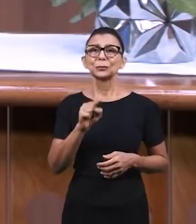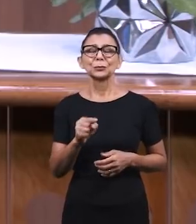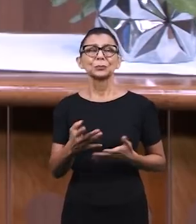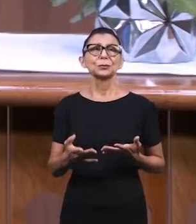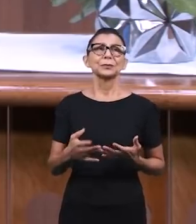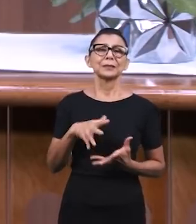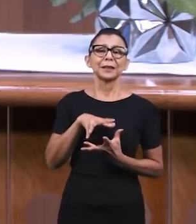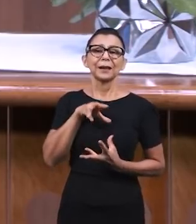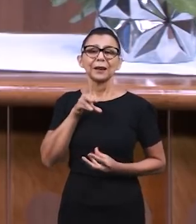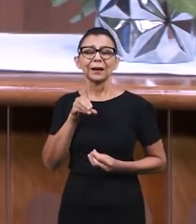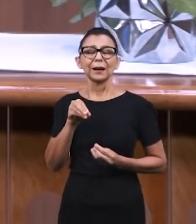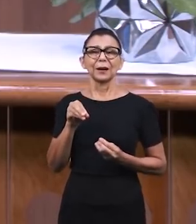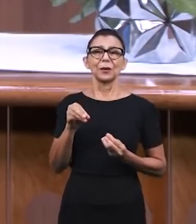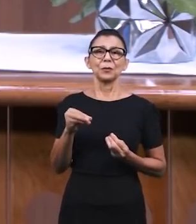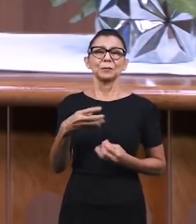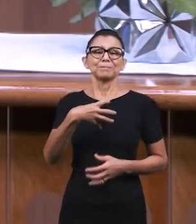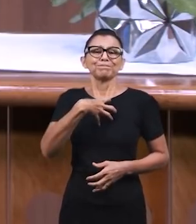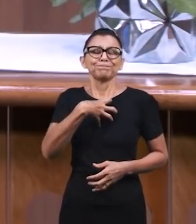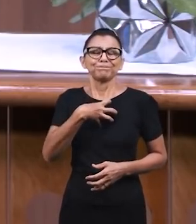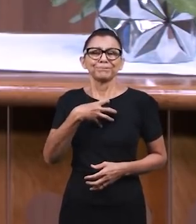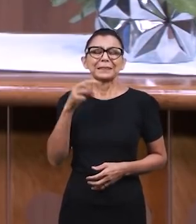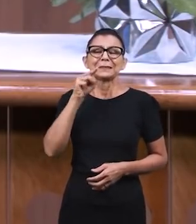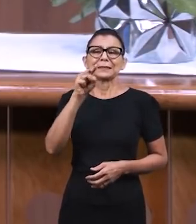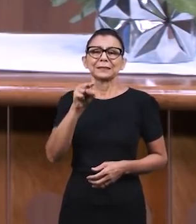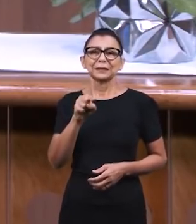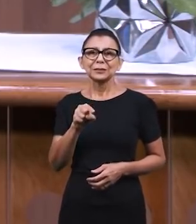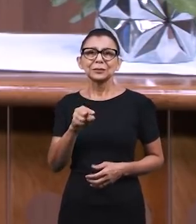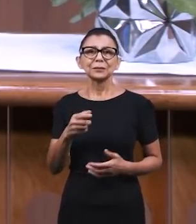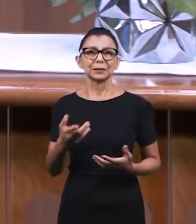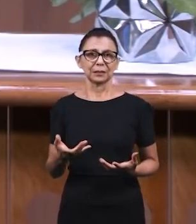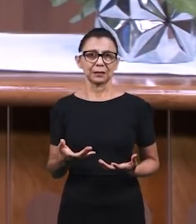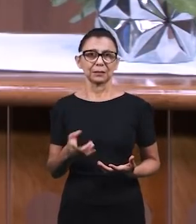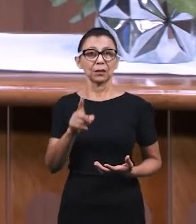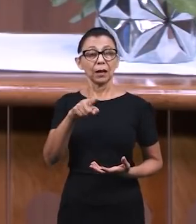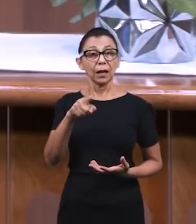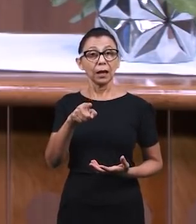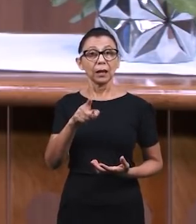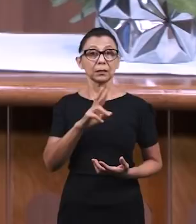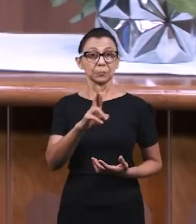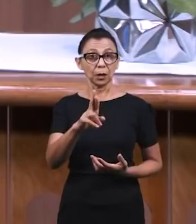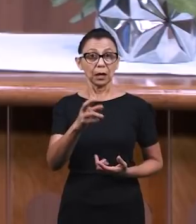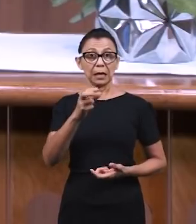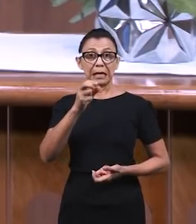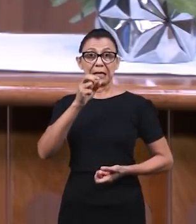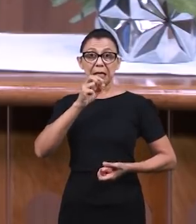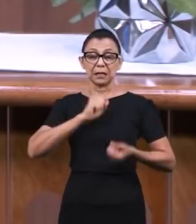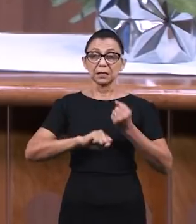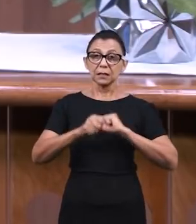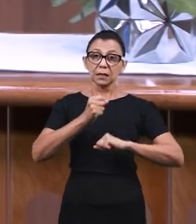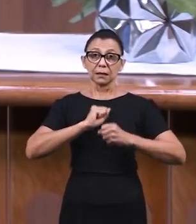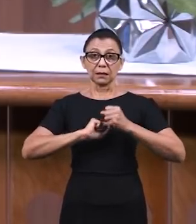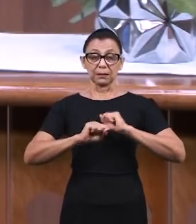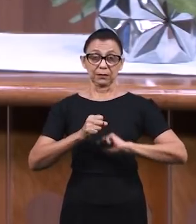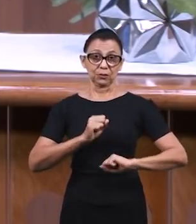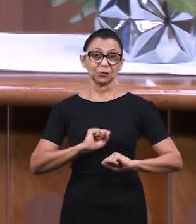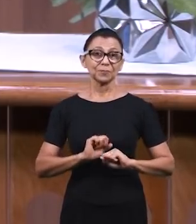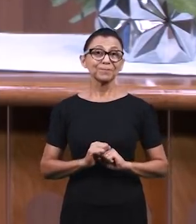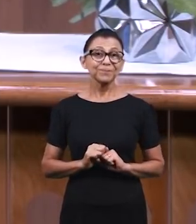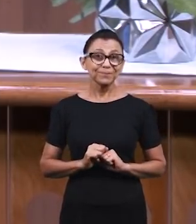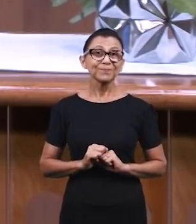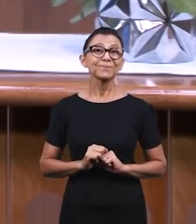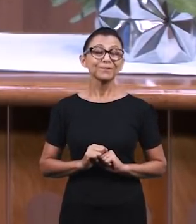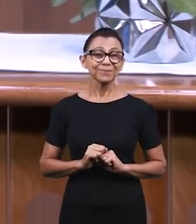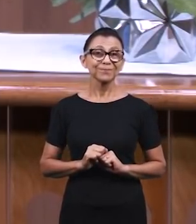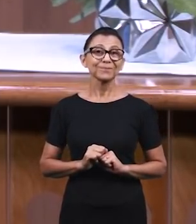o anseio da sua alma, a necessidade da sua alma. Então é a ansiedade. Então Jesus hoje, da